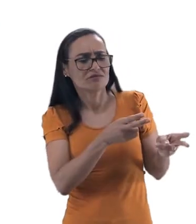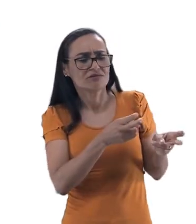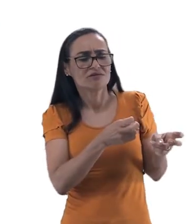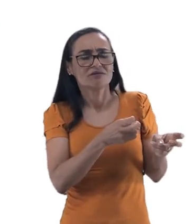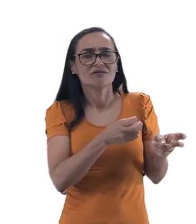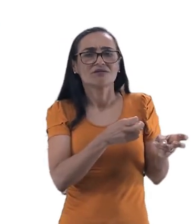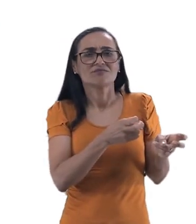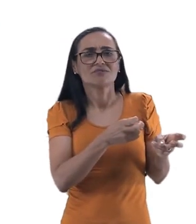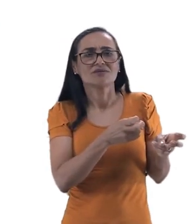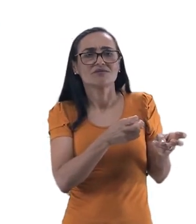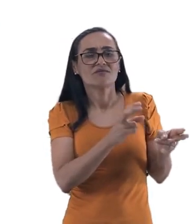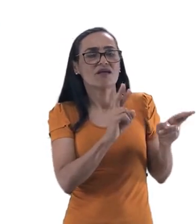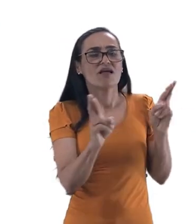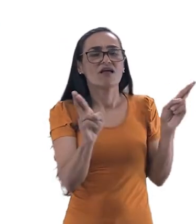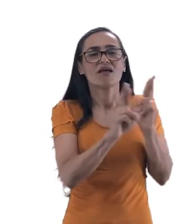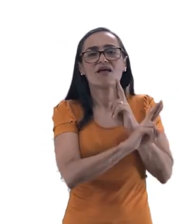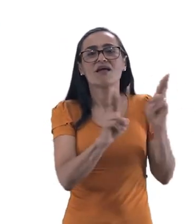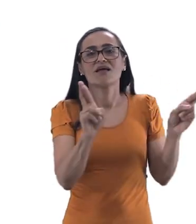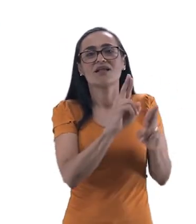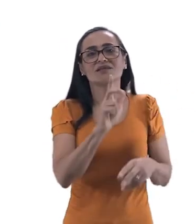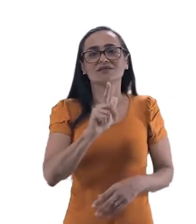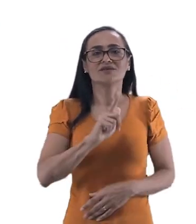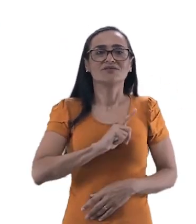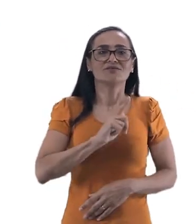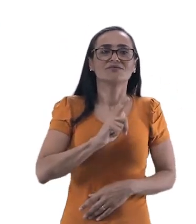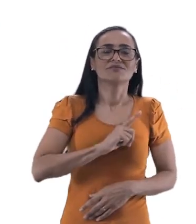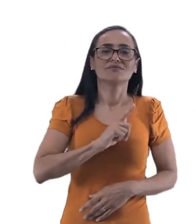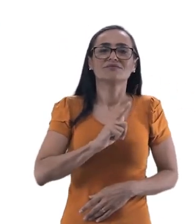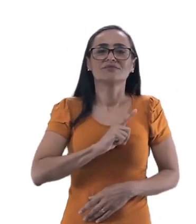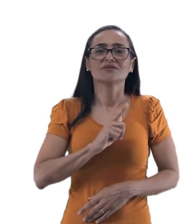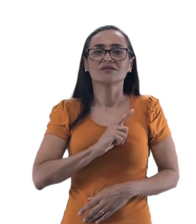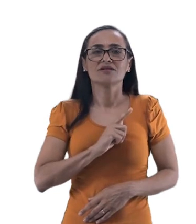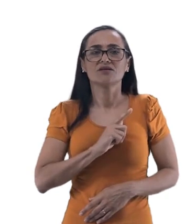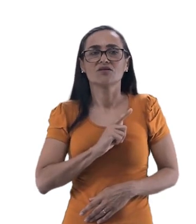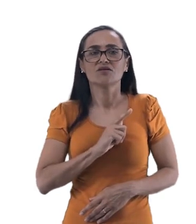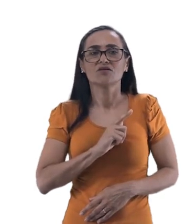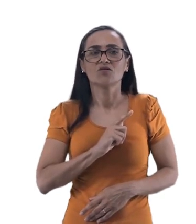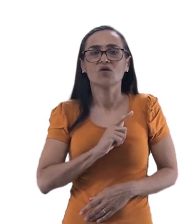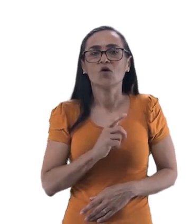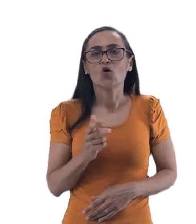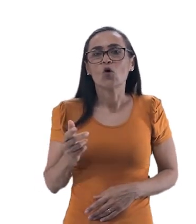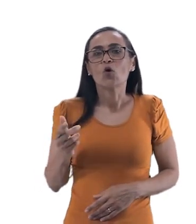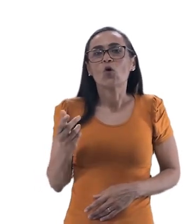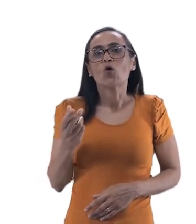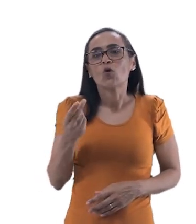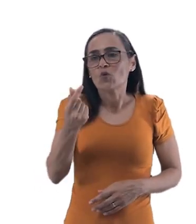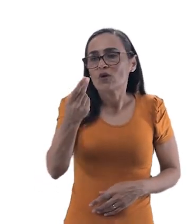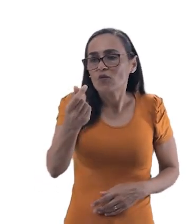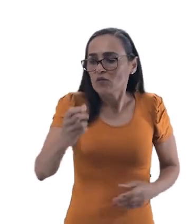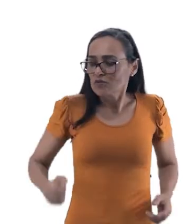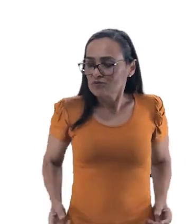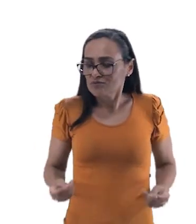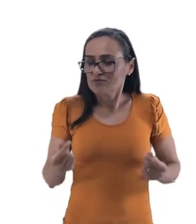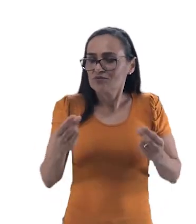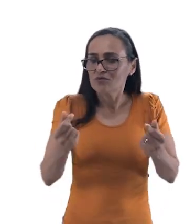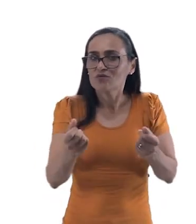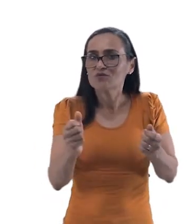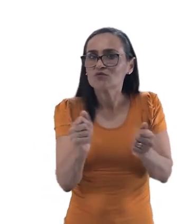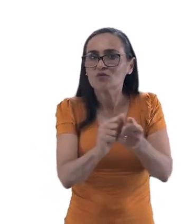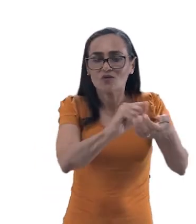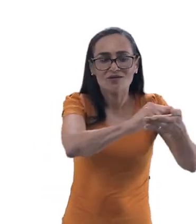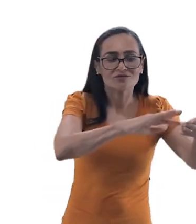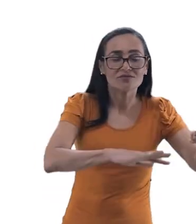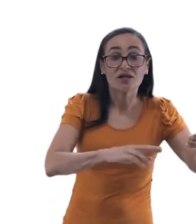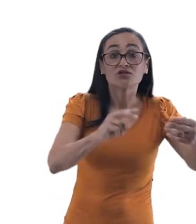fácil perceber essas relações existentes entre o recurso, o custo, com